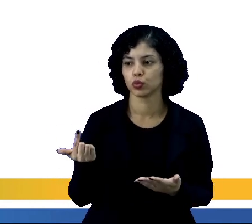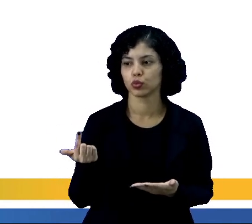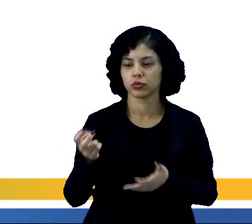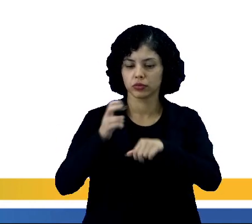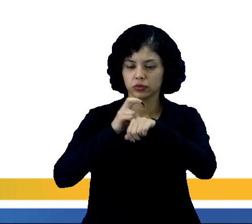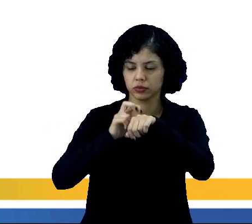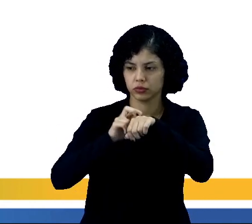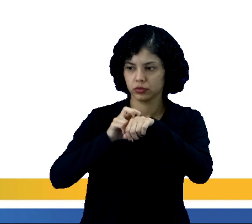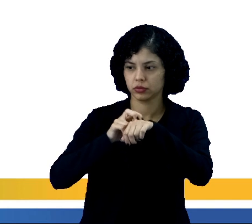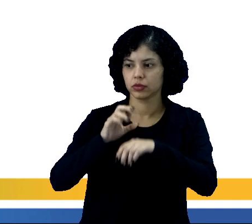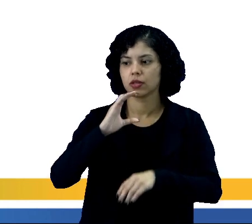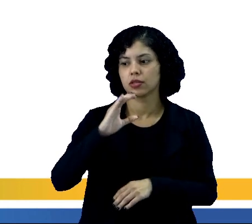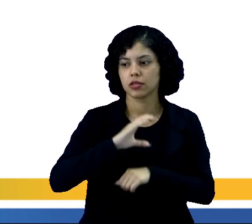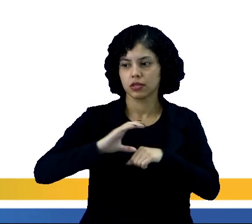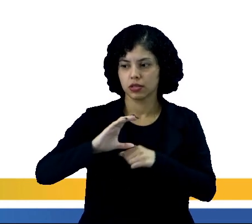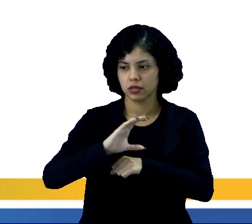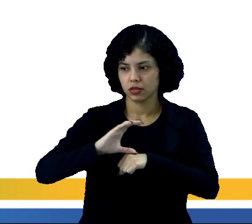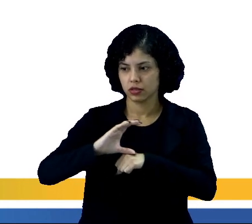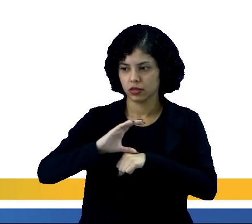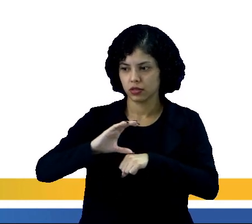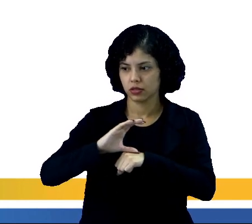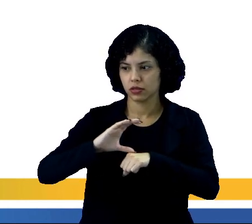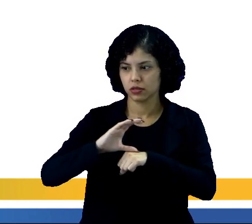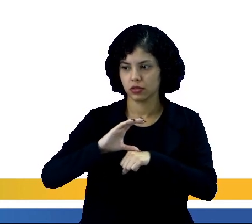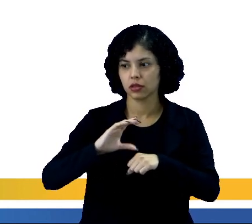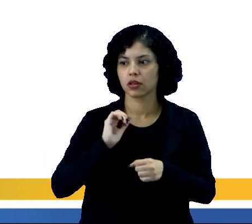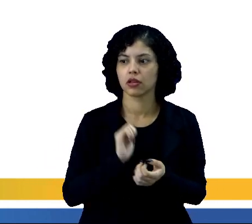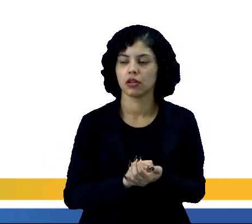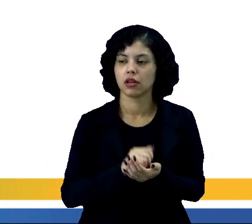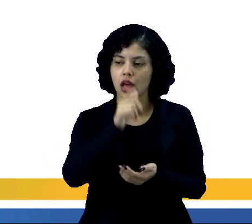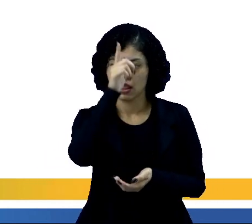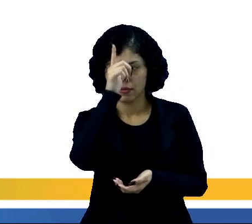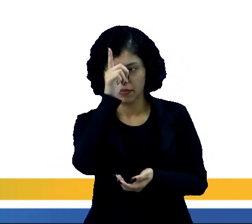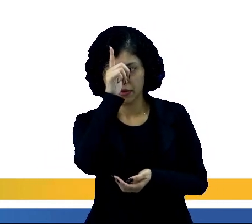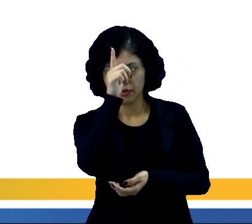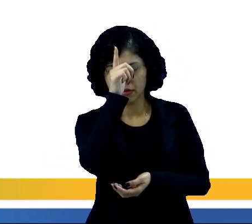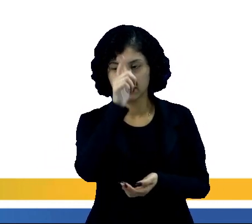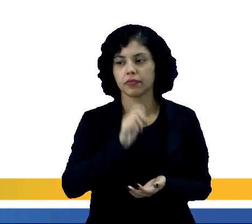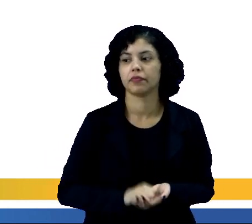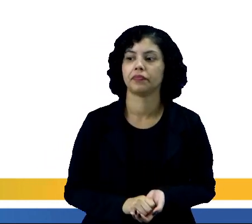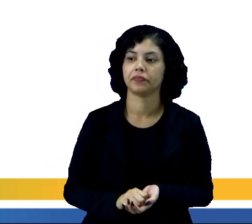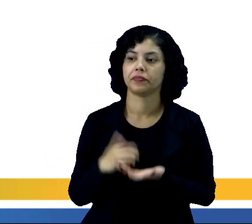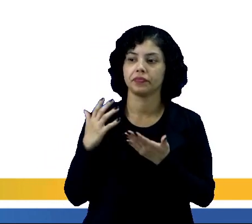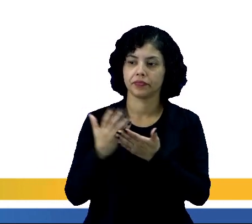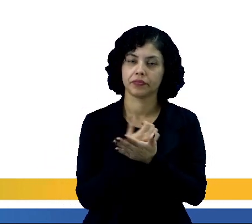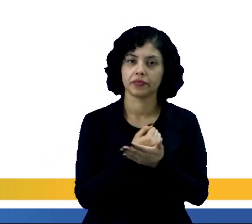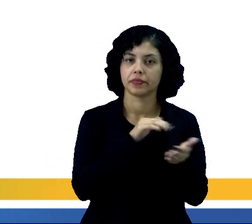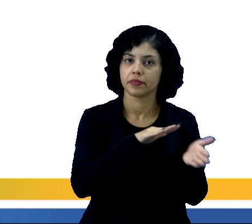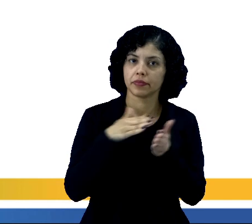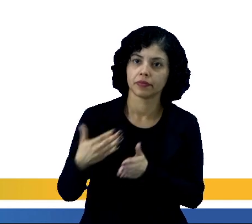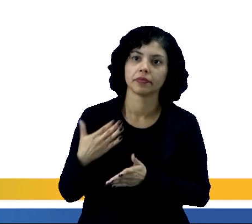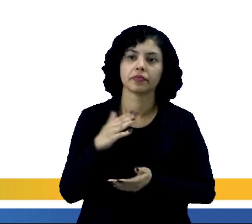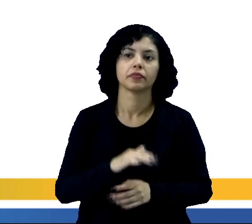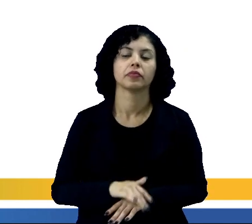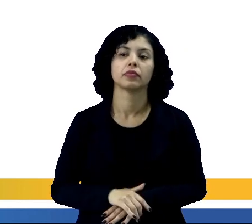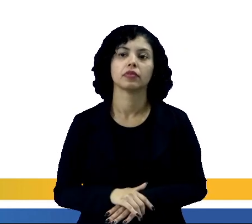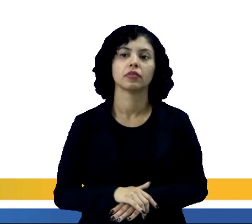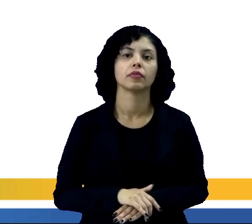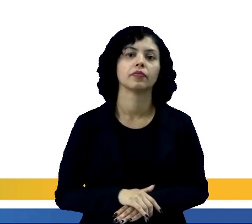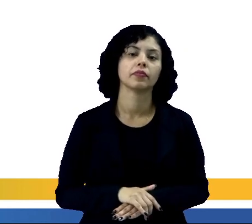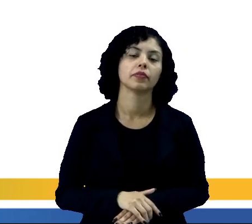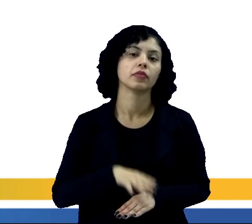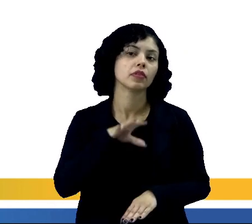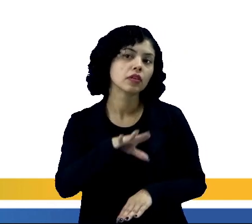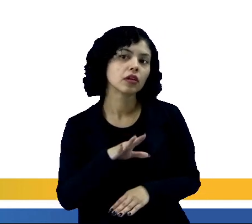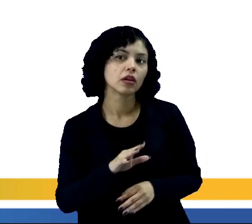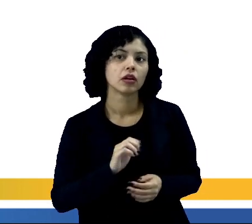cinza, a parte em que a Alemanha, pega ali da Polônia, né?